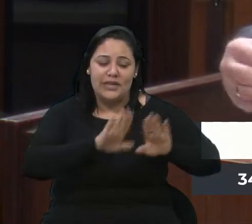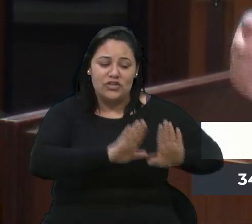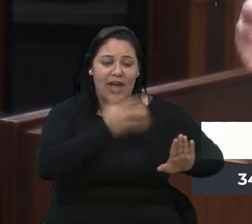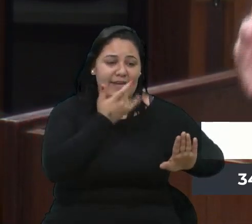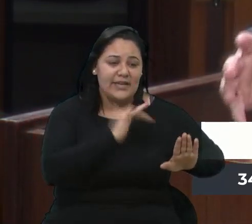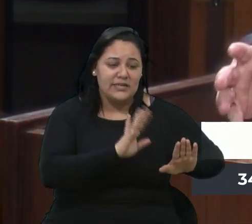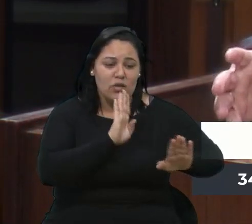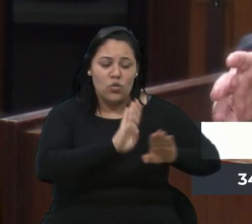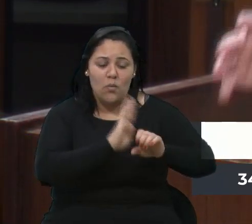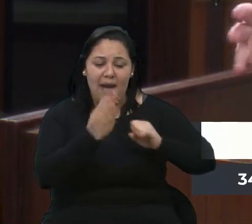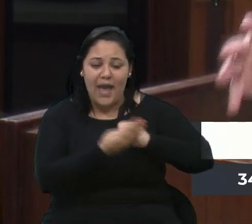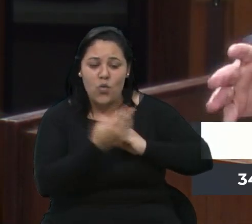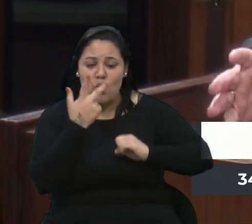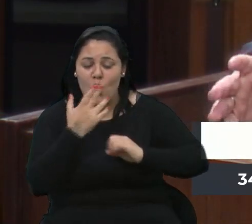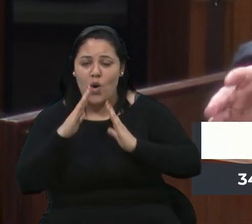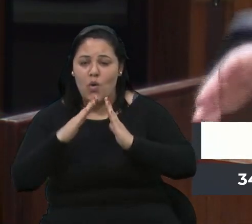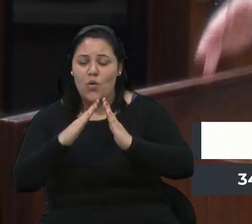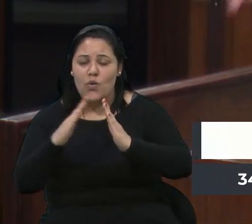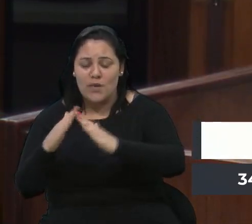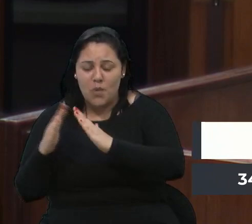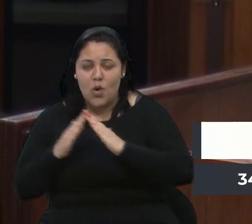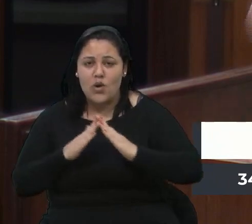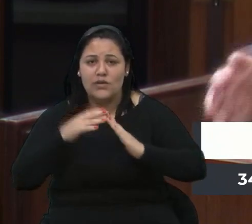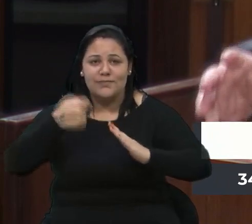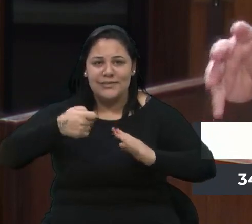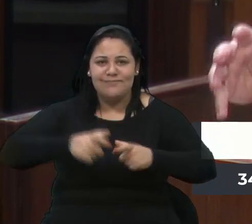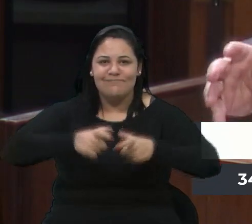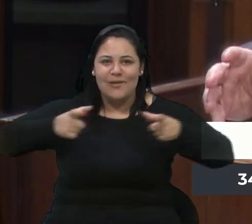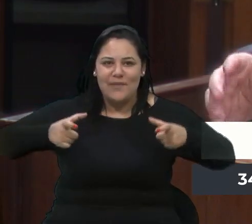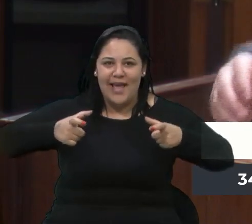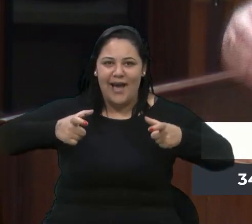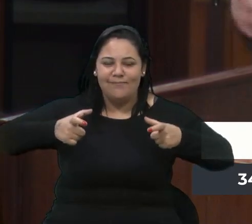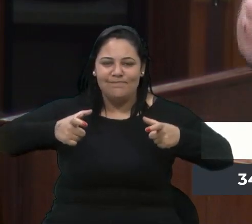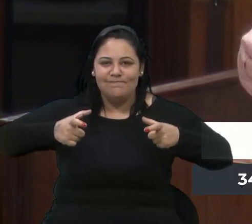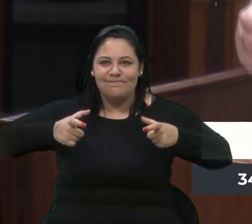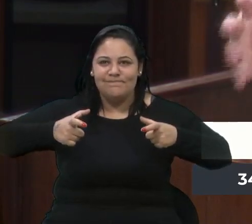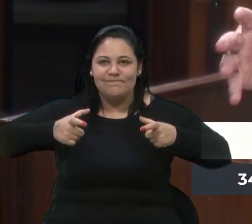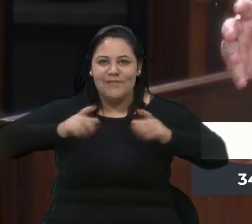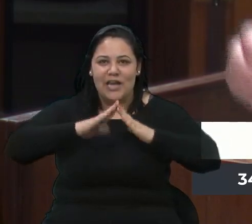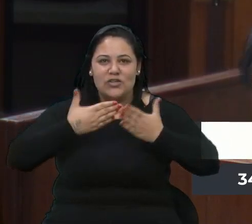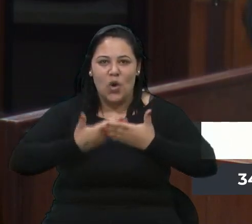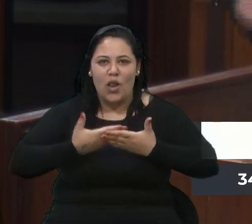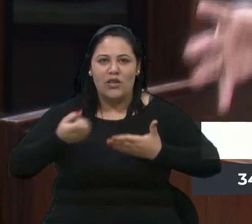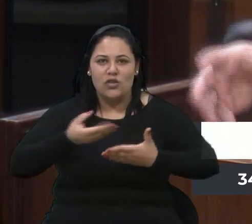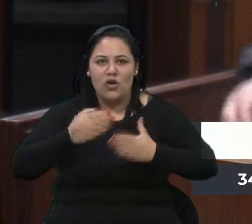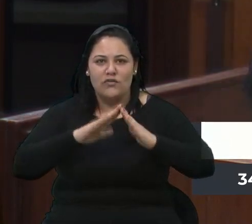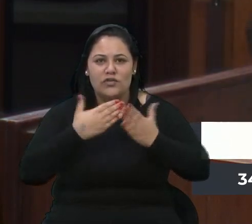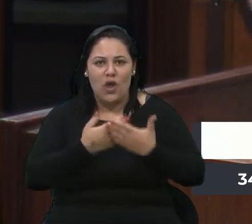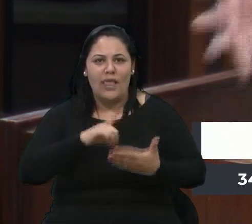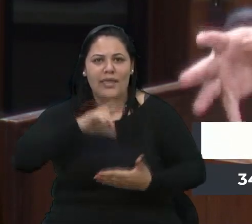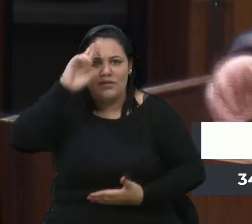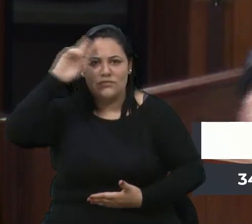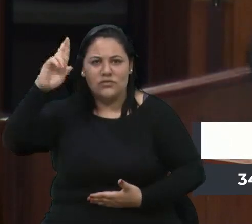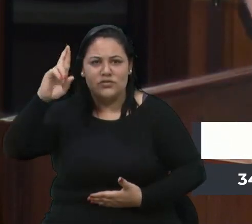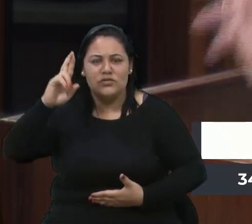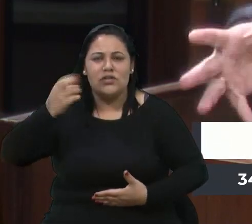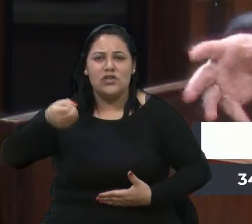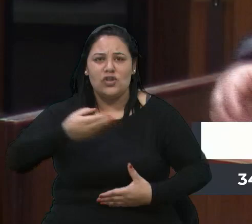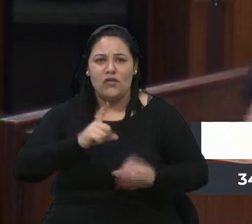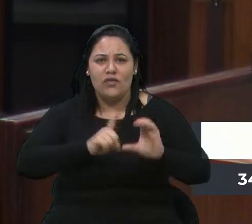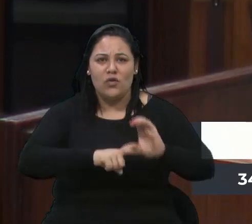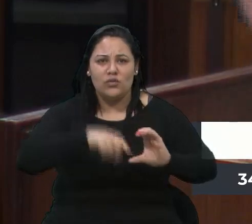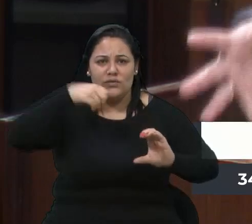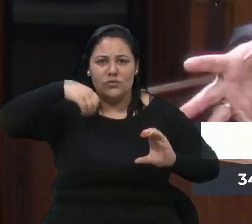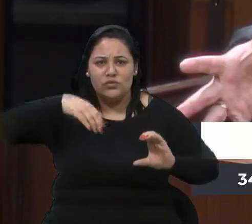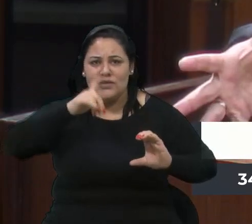ampliar. Ampliação, vereador Alberto, é o melhor que nós podemos fazer. Nova escola tem nova direção, nova conta de água, nova conta de